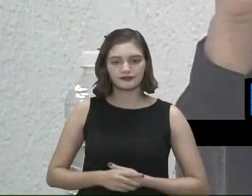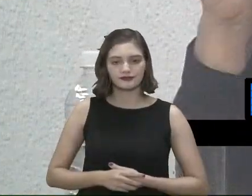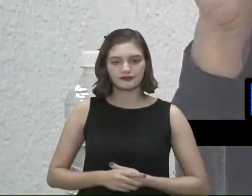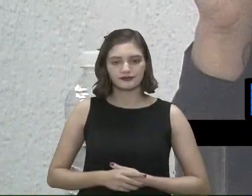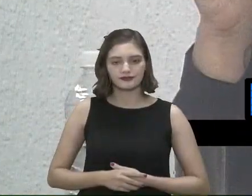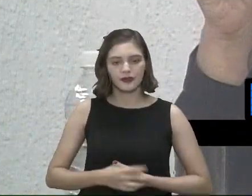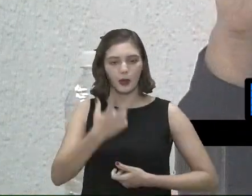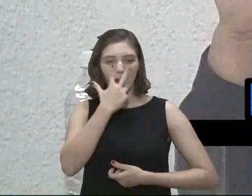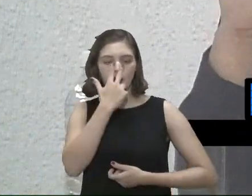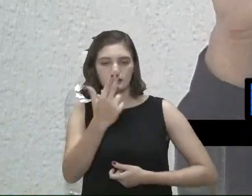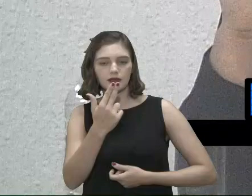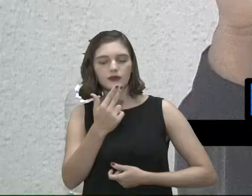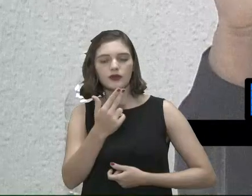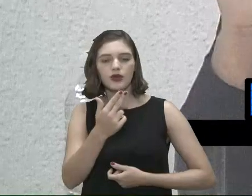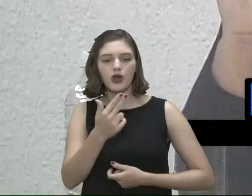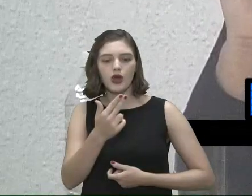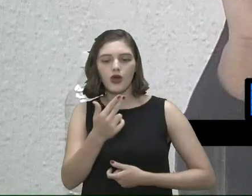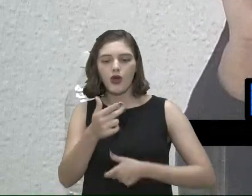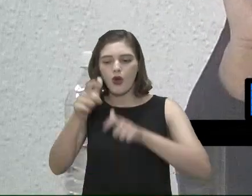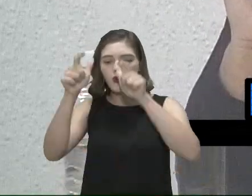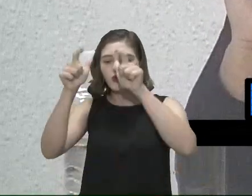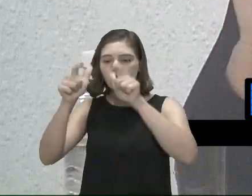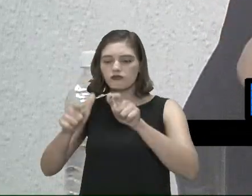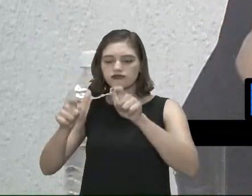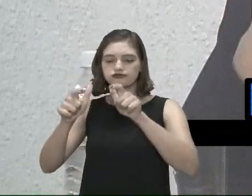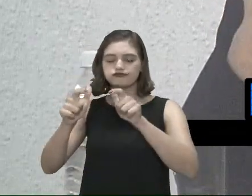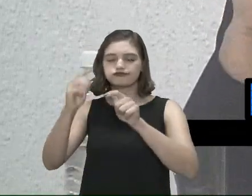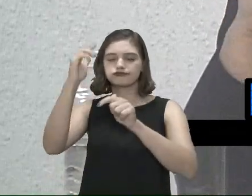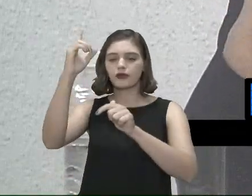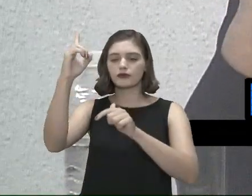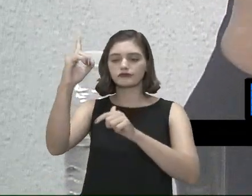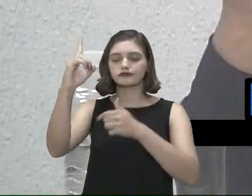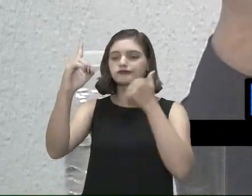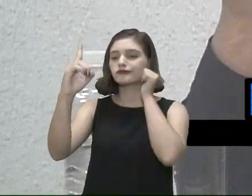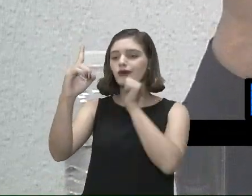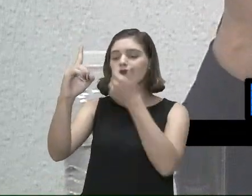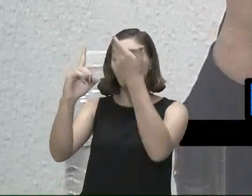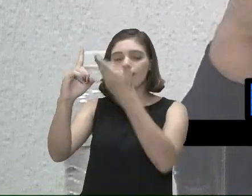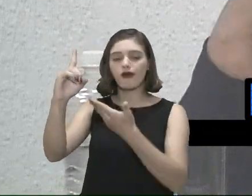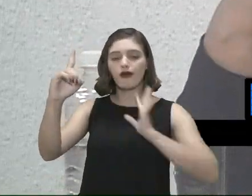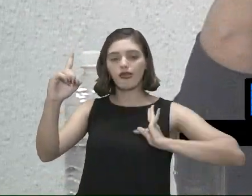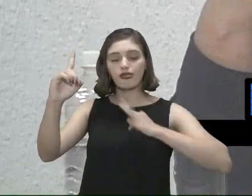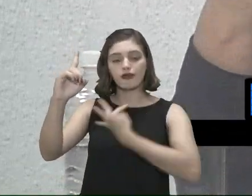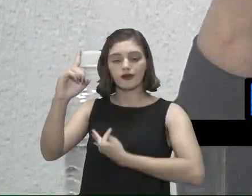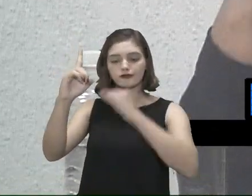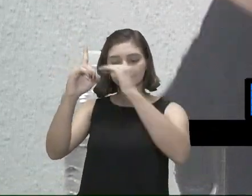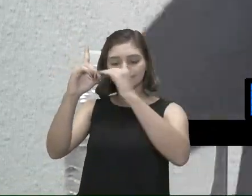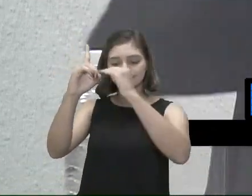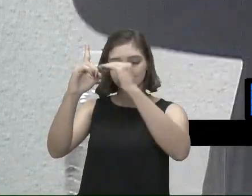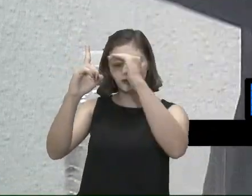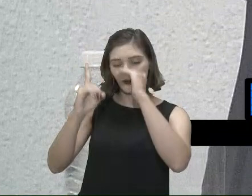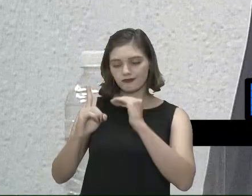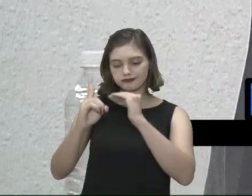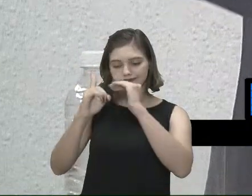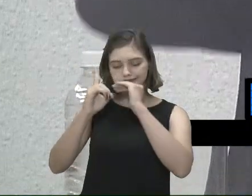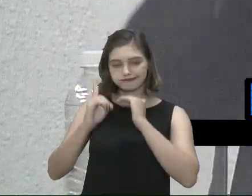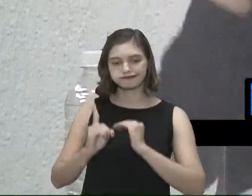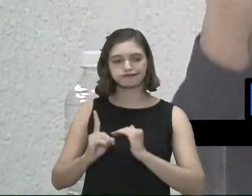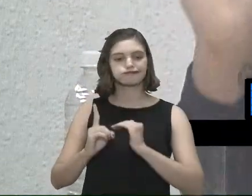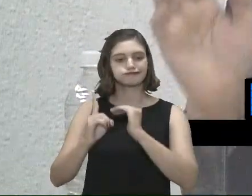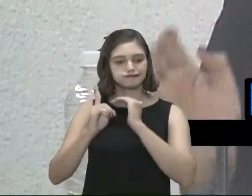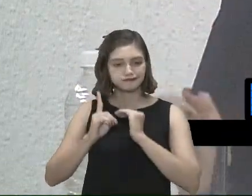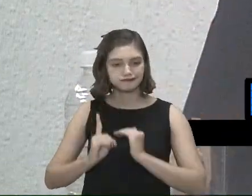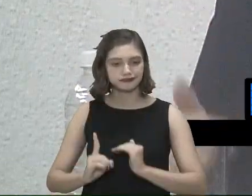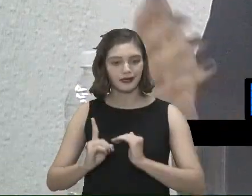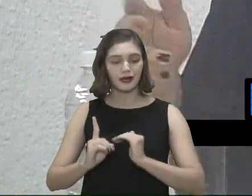Percebam o lugar em que pessoas trans estão. Nós não estamos sequer em um lugar de respeito e de dignidade, a não